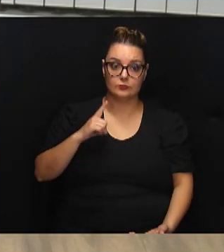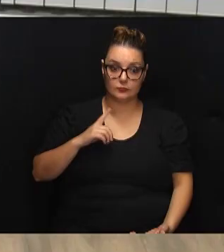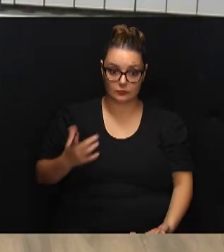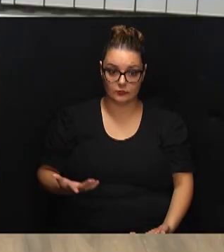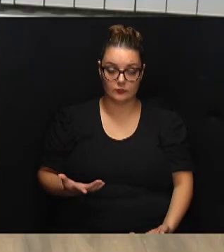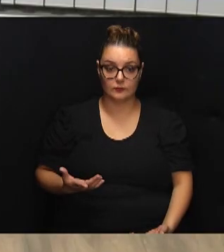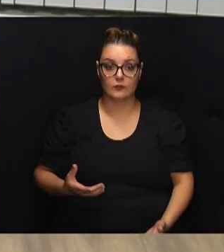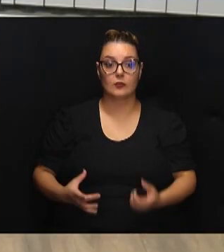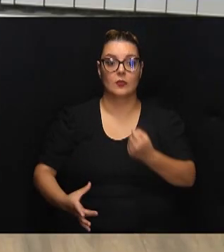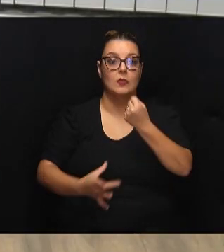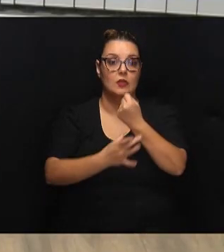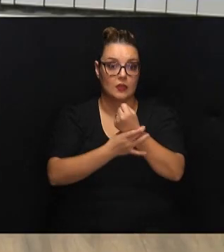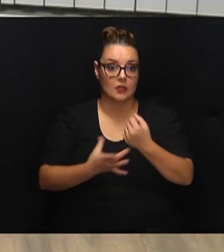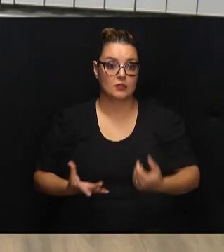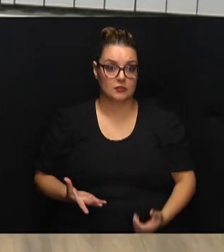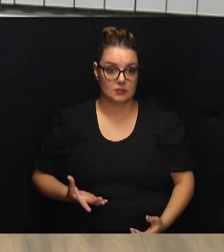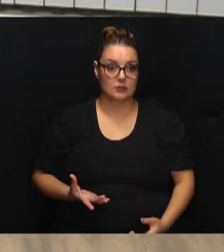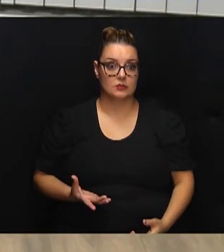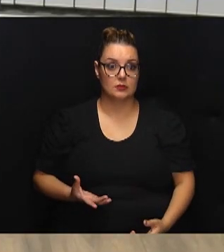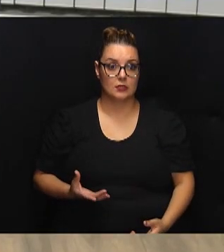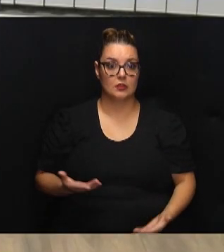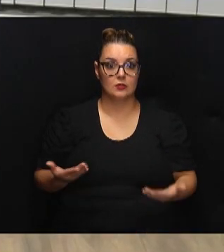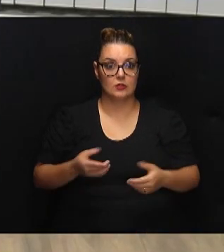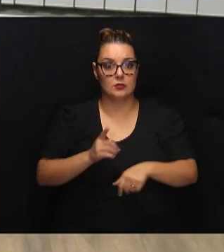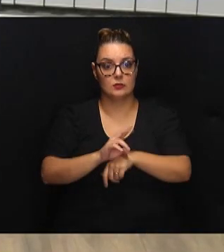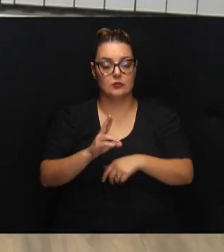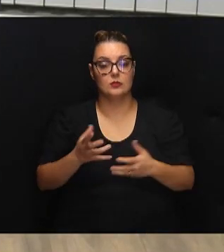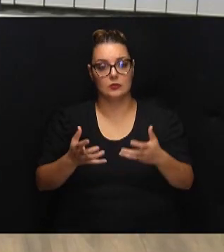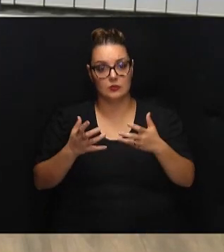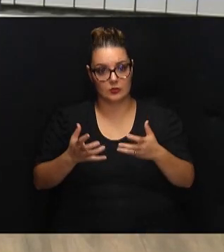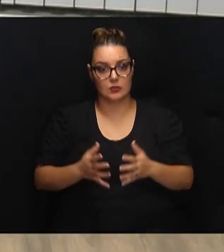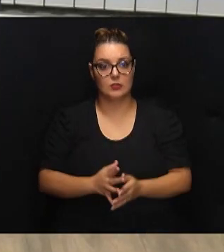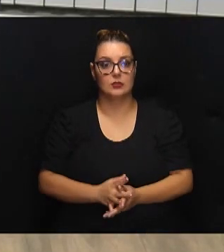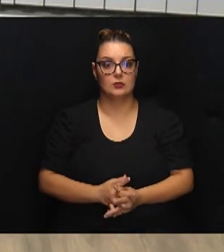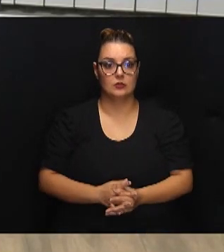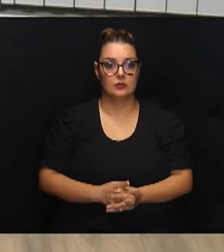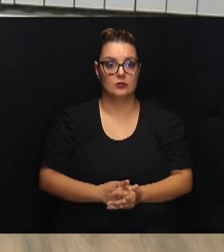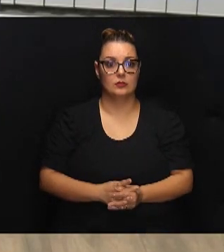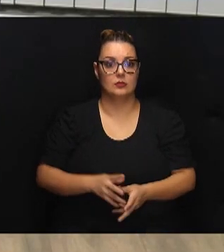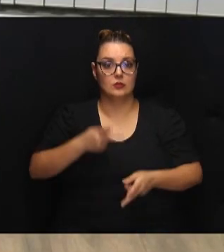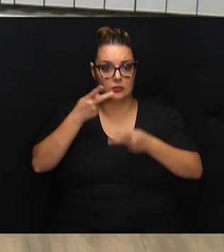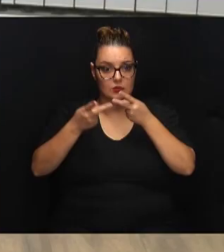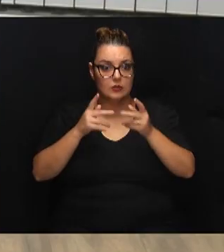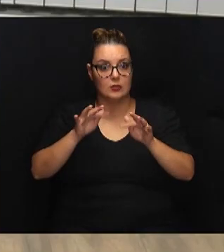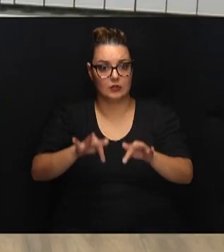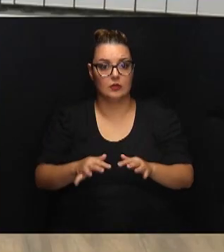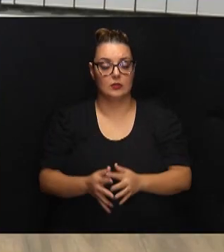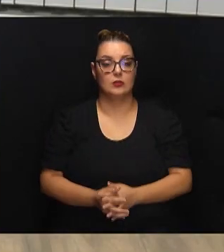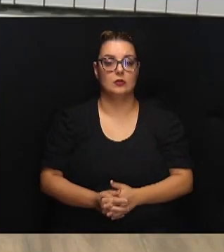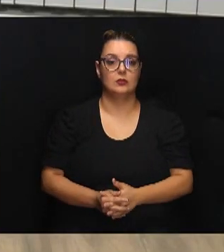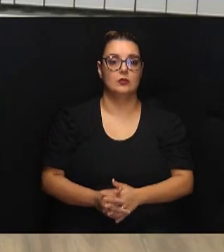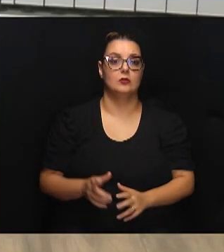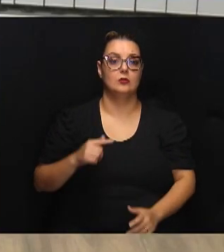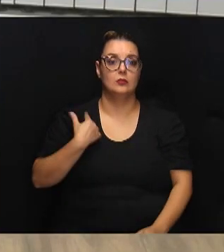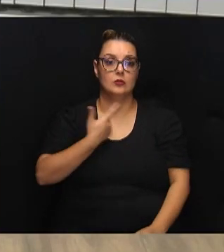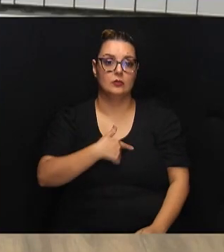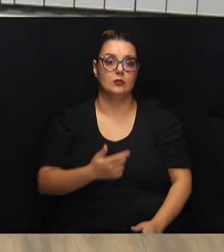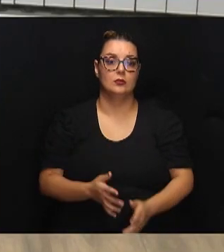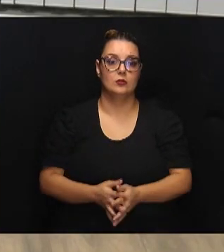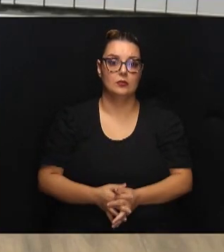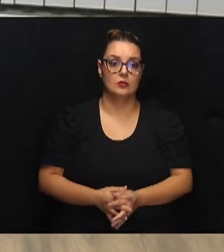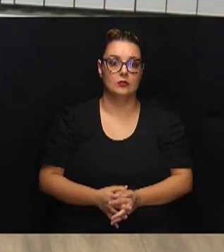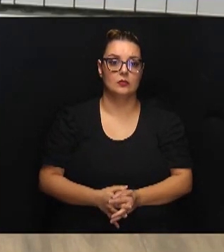a segurança, né? Agora, doutora, eu gostaria que você deixasse as suas considerações finais para a gente